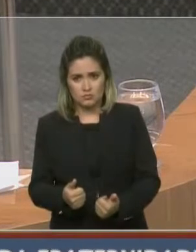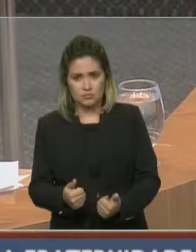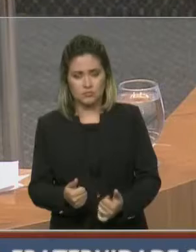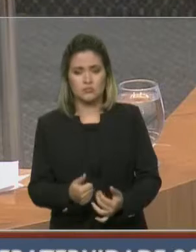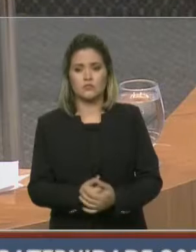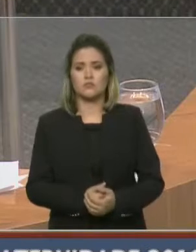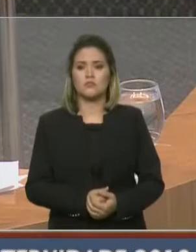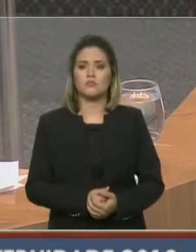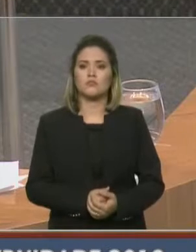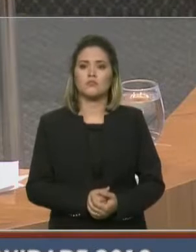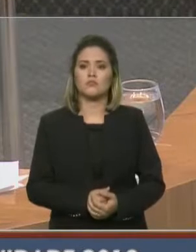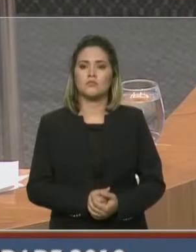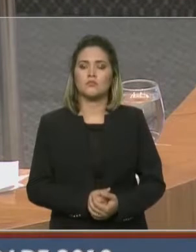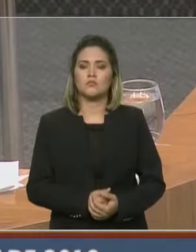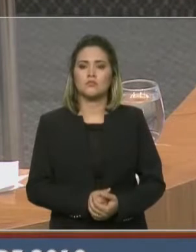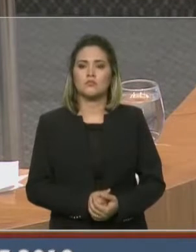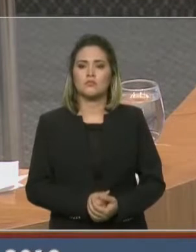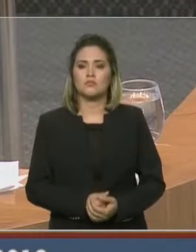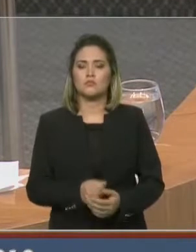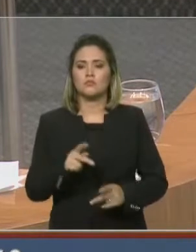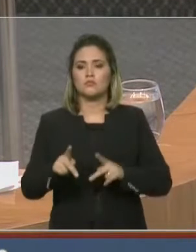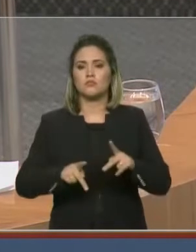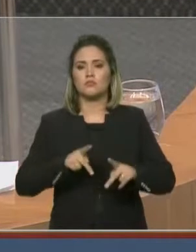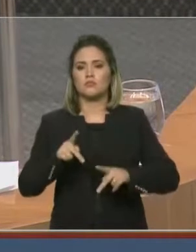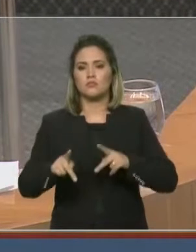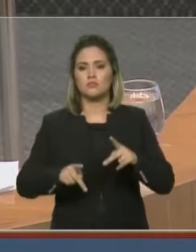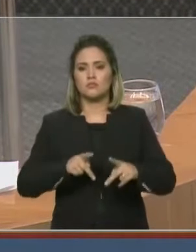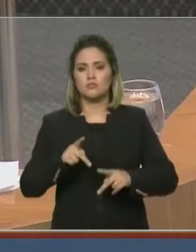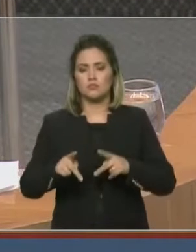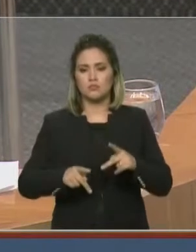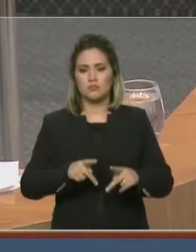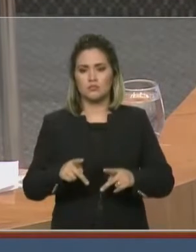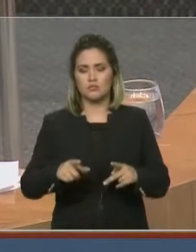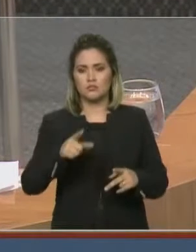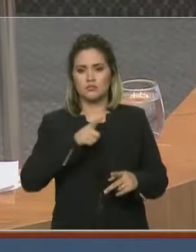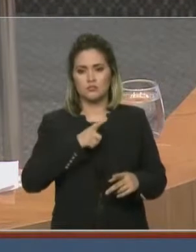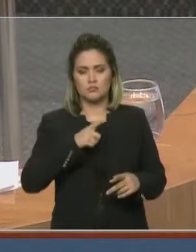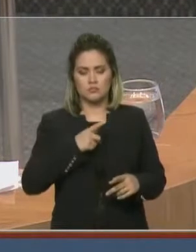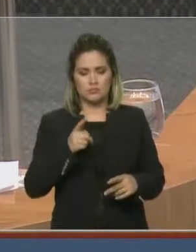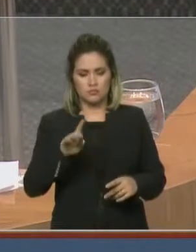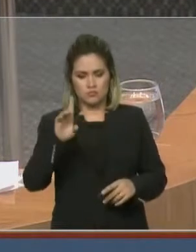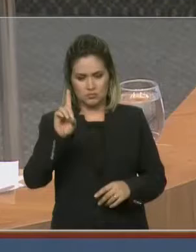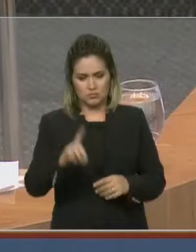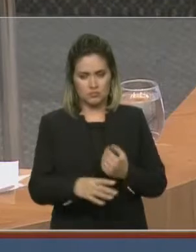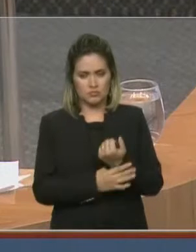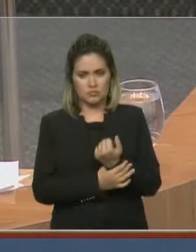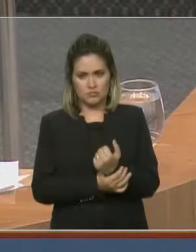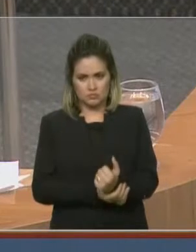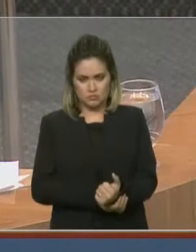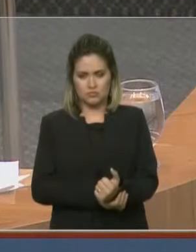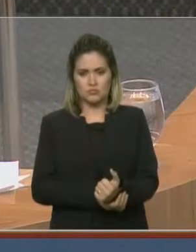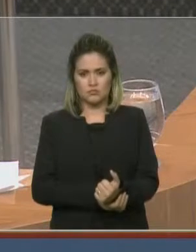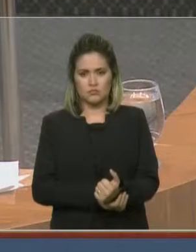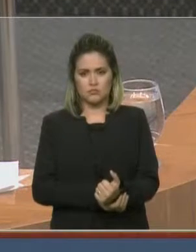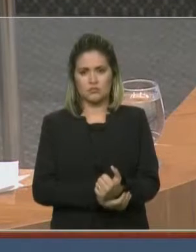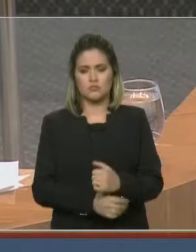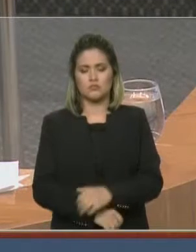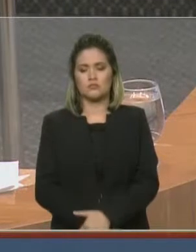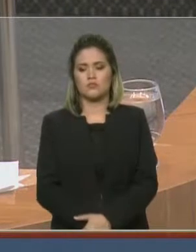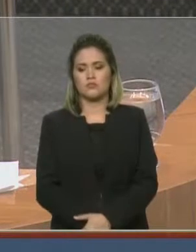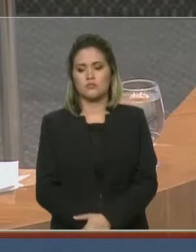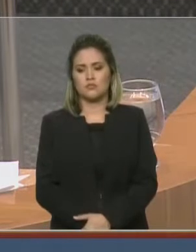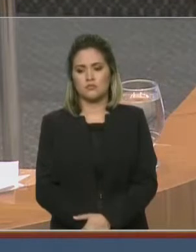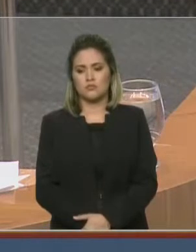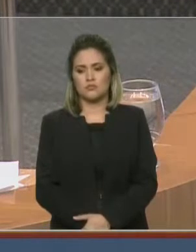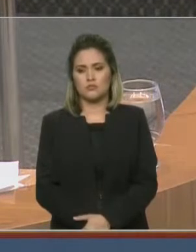população seus direitos elementares. A participação da população não se encerra, como todos nós sabemos,